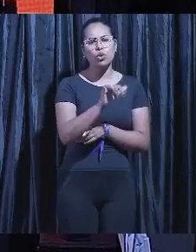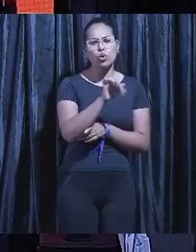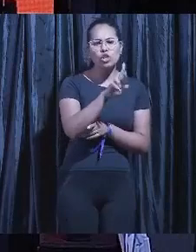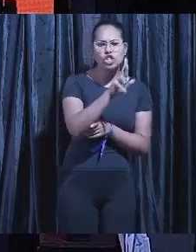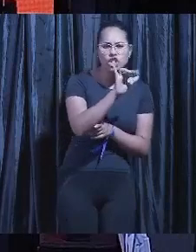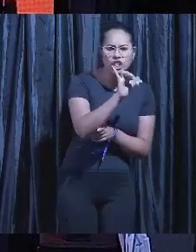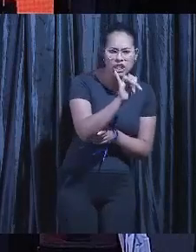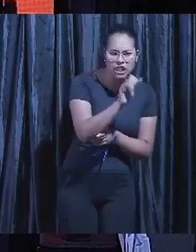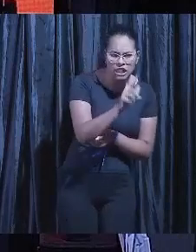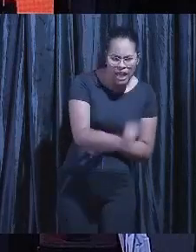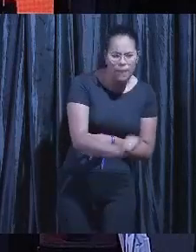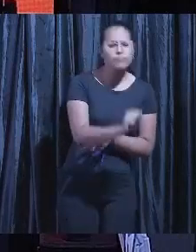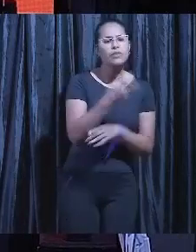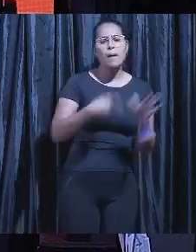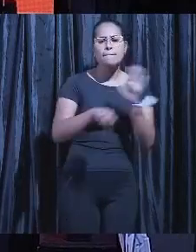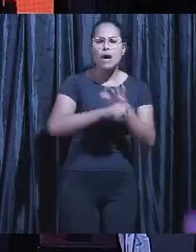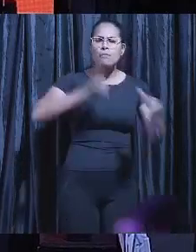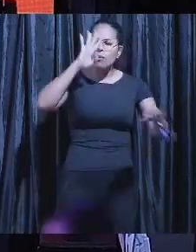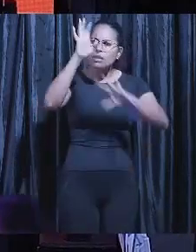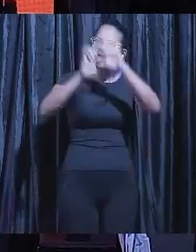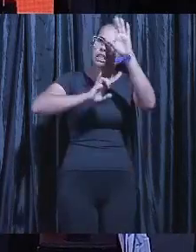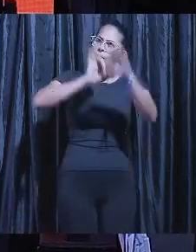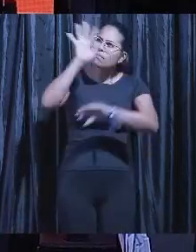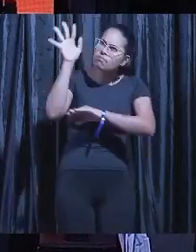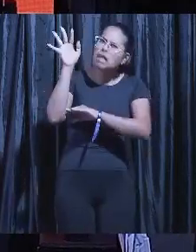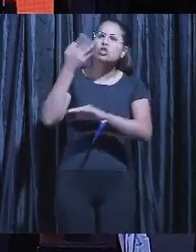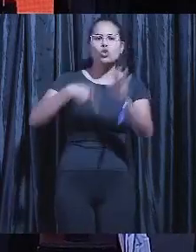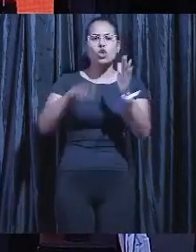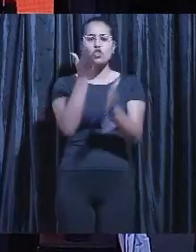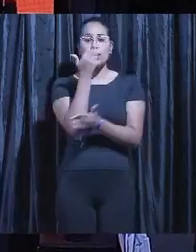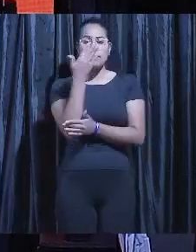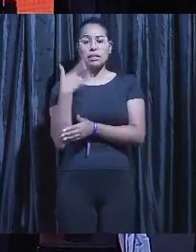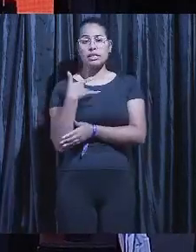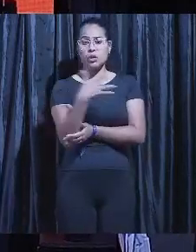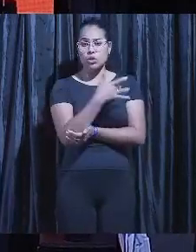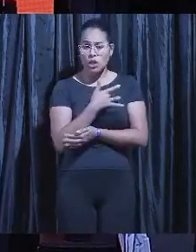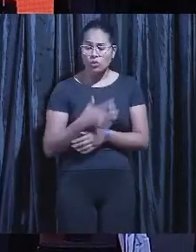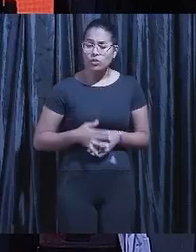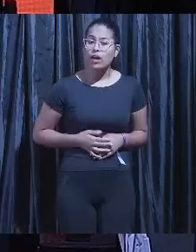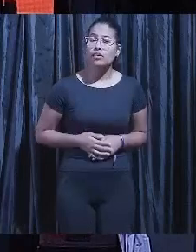possíveis de alimentação saudável, apesar